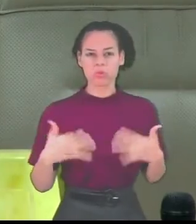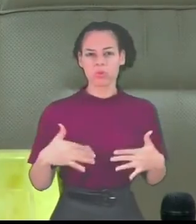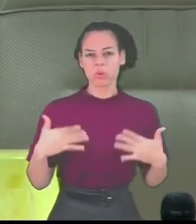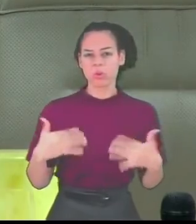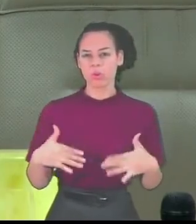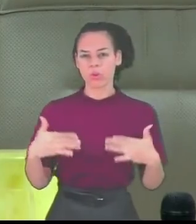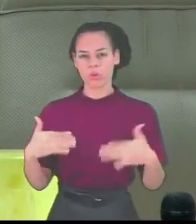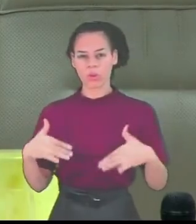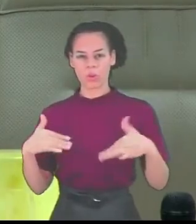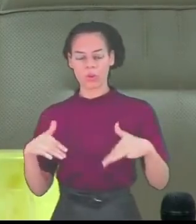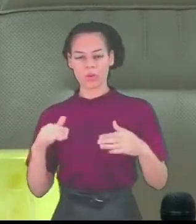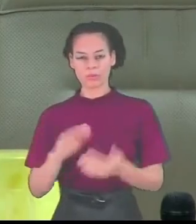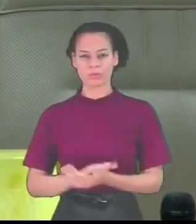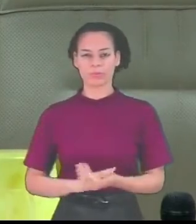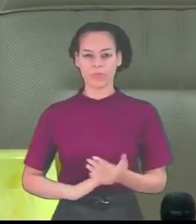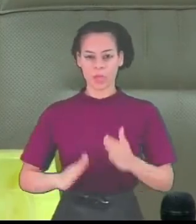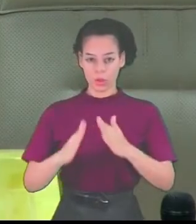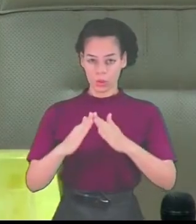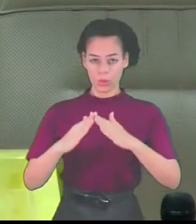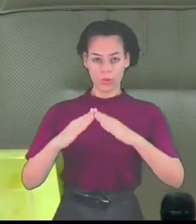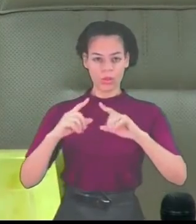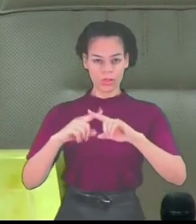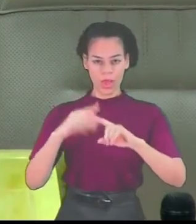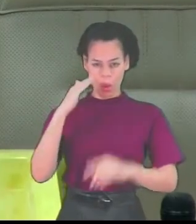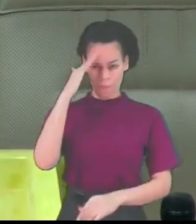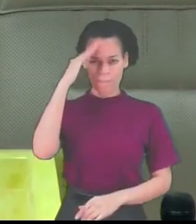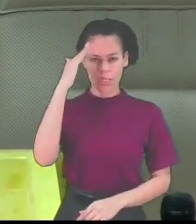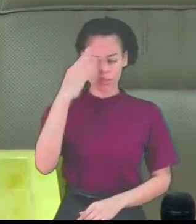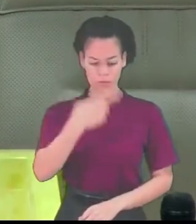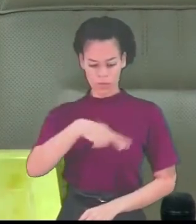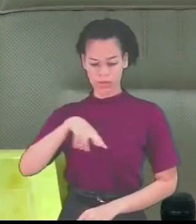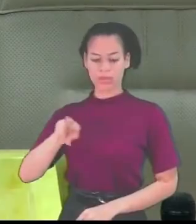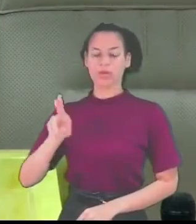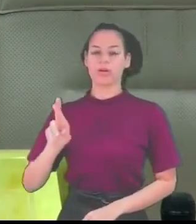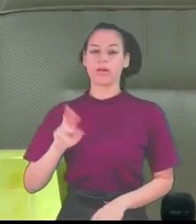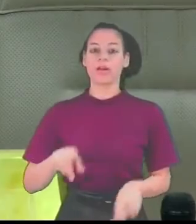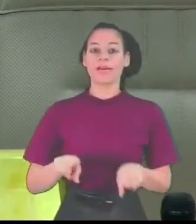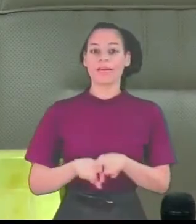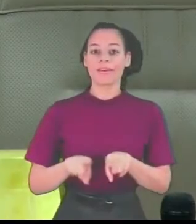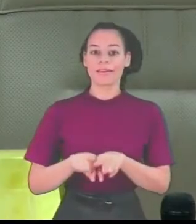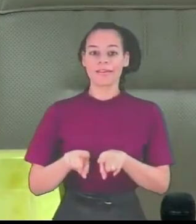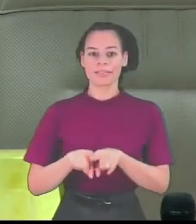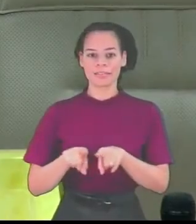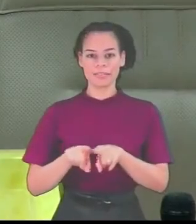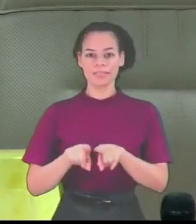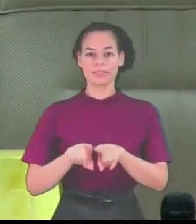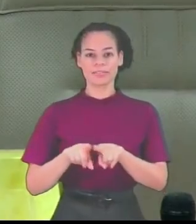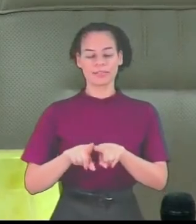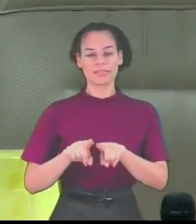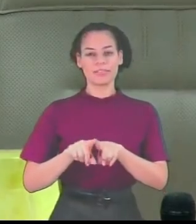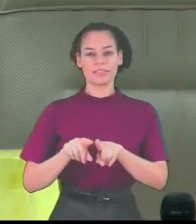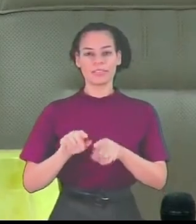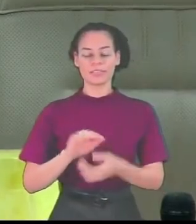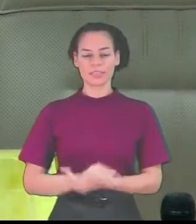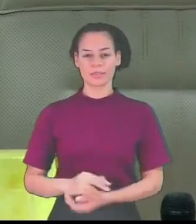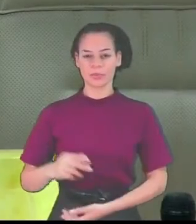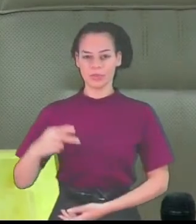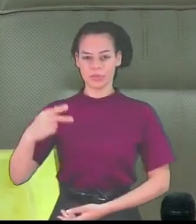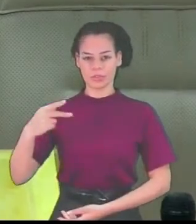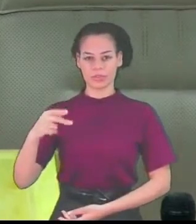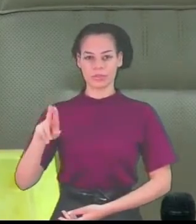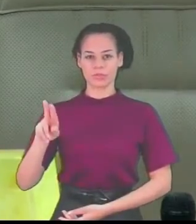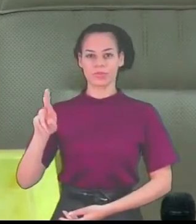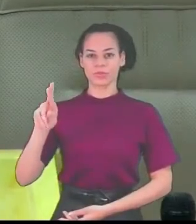e não somente era o centro da religião religiosidade Mas também da pujança dos judeus